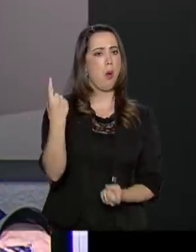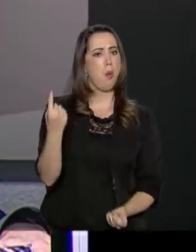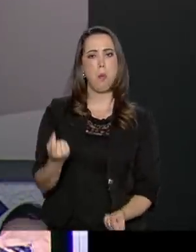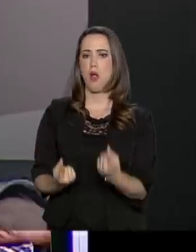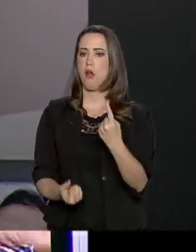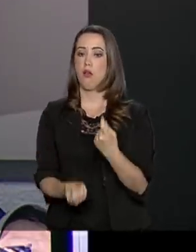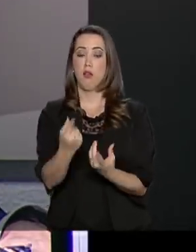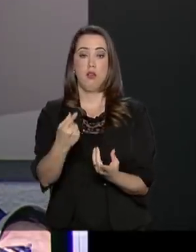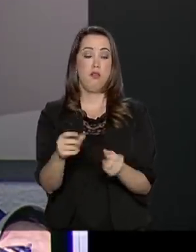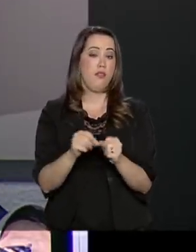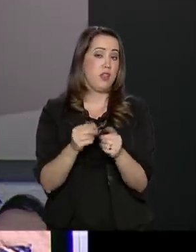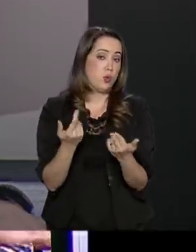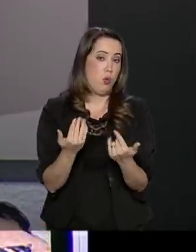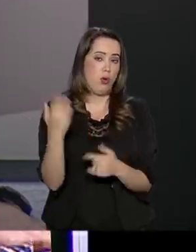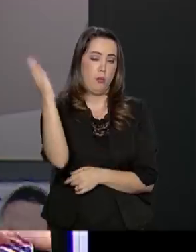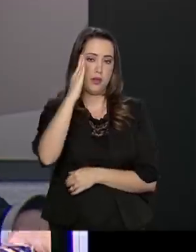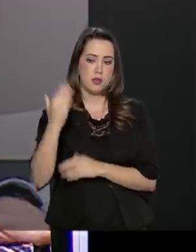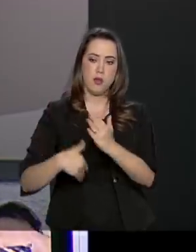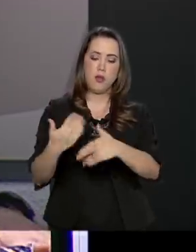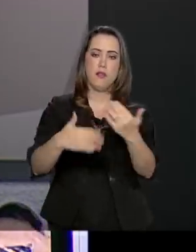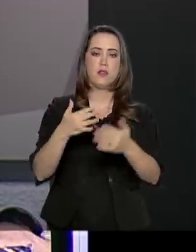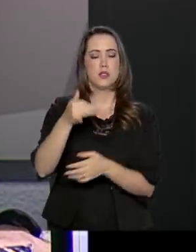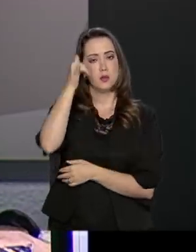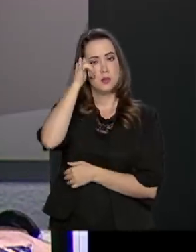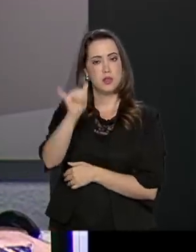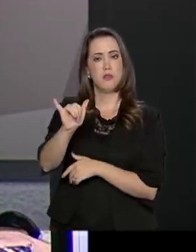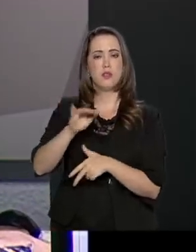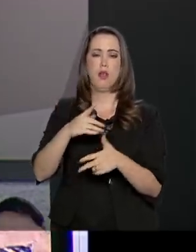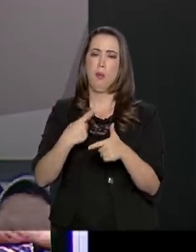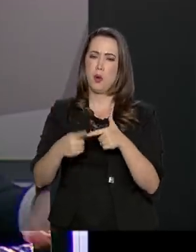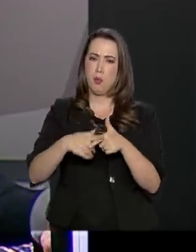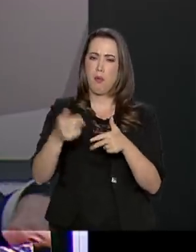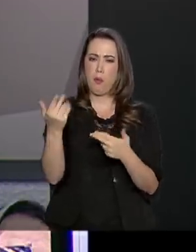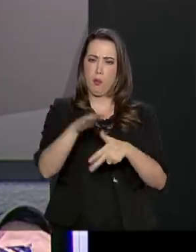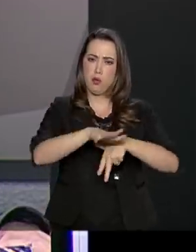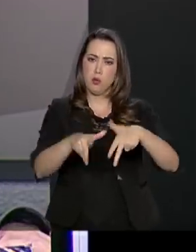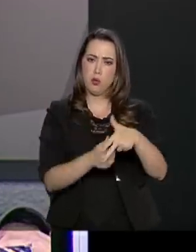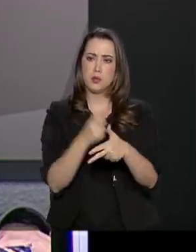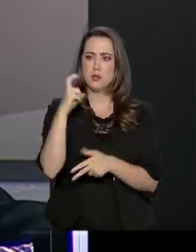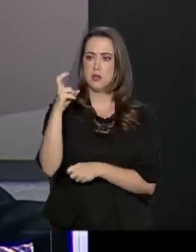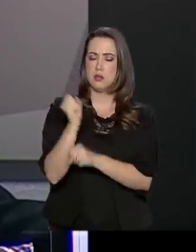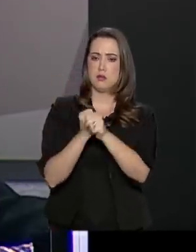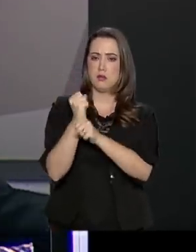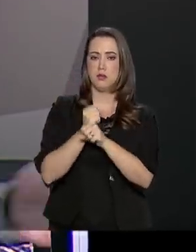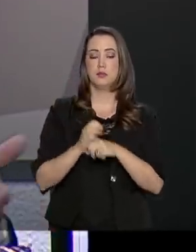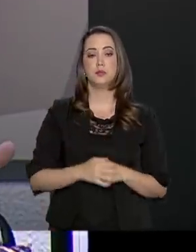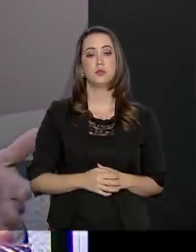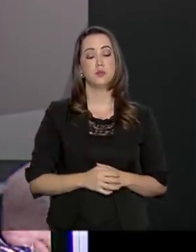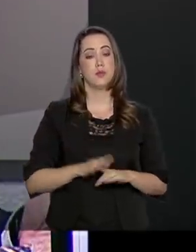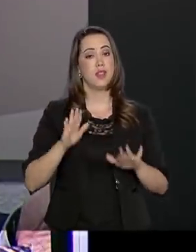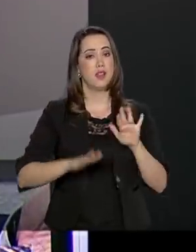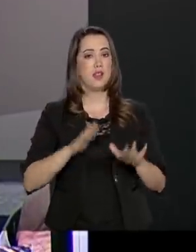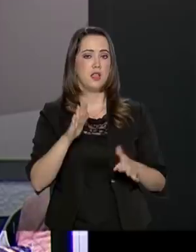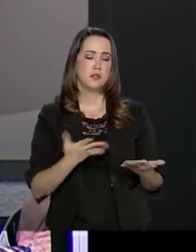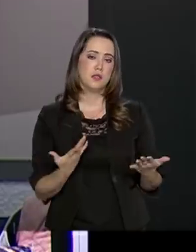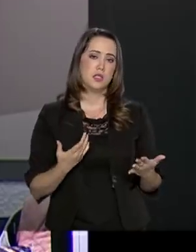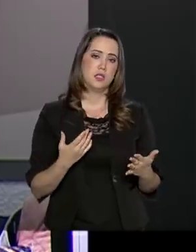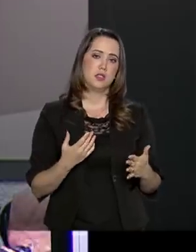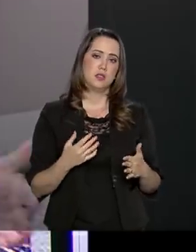Brasil fez em avanços contra a impunidade da grande corrupção nos últimos 5 anos. Muitas vezes esses